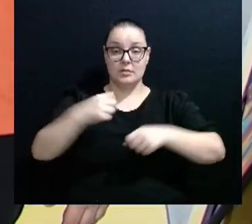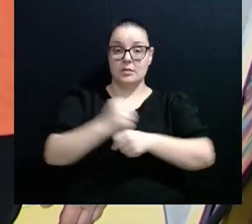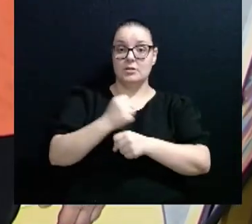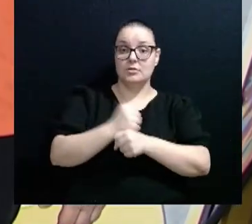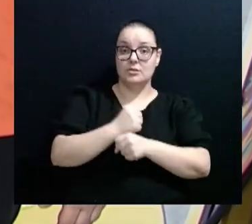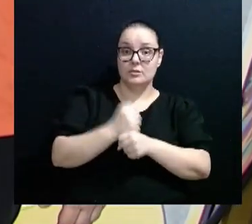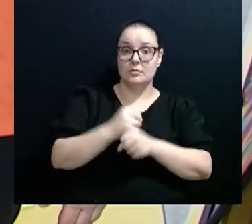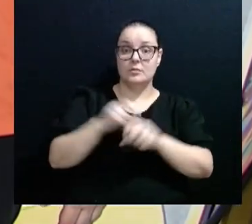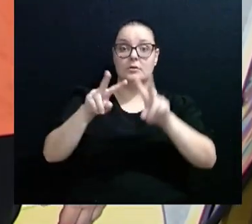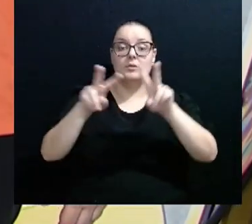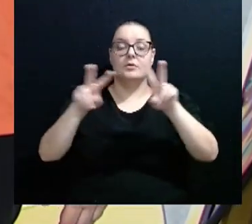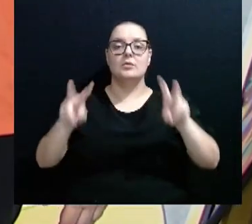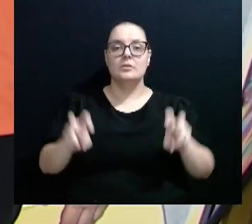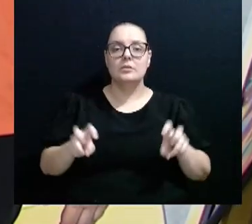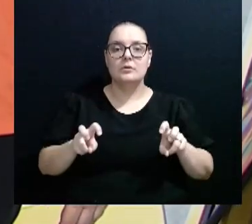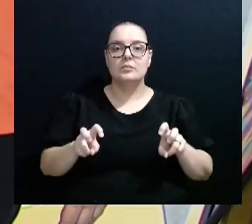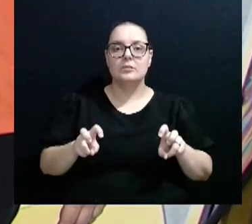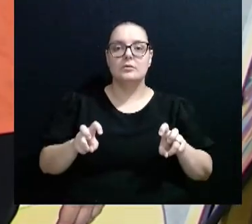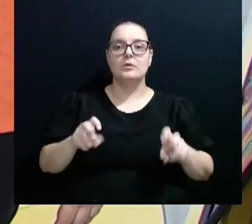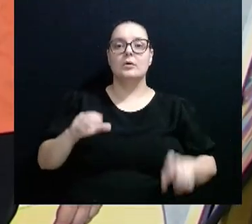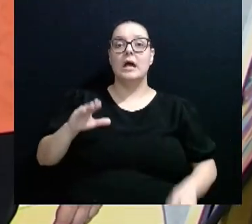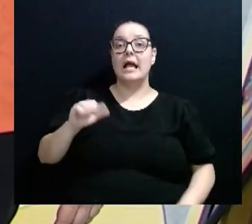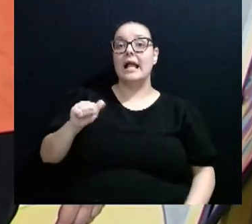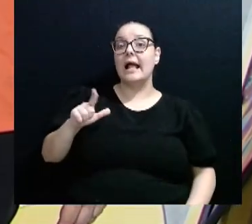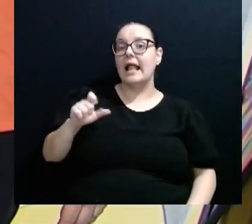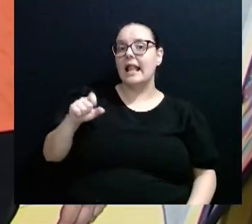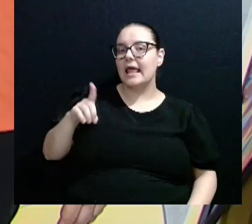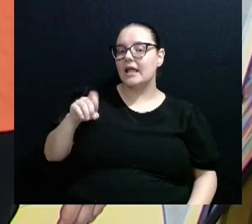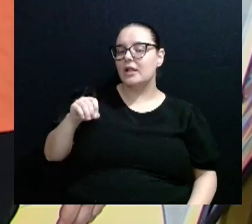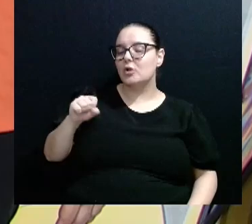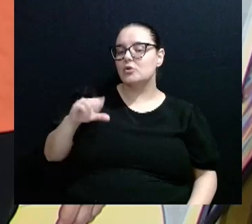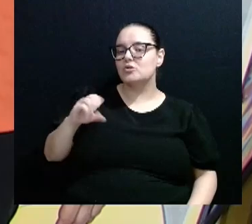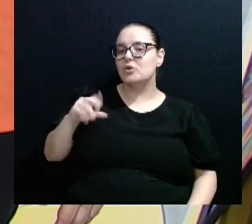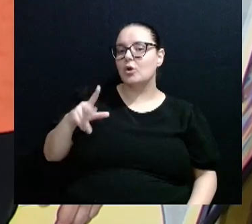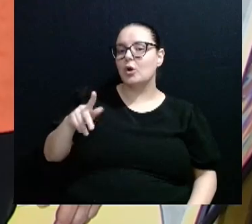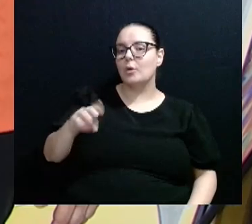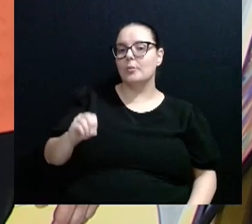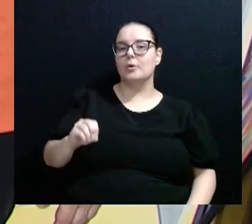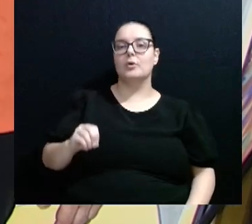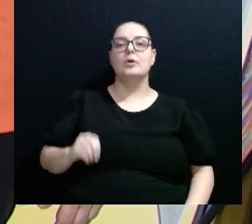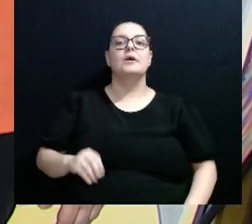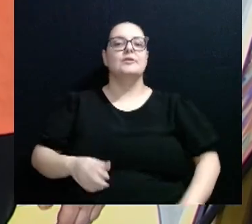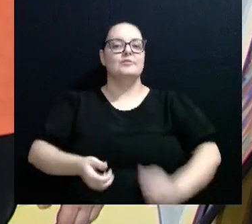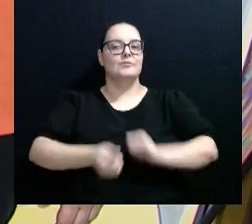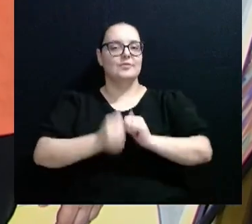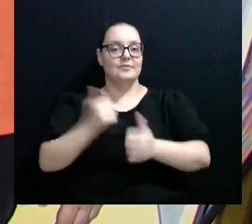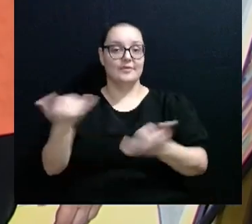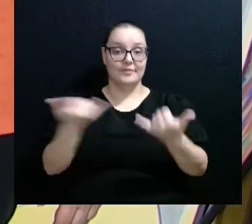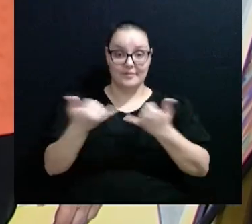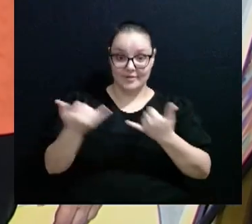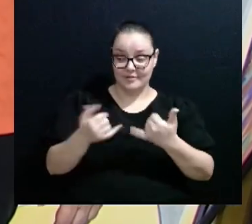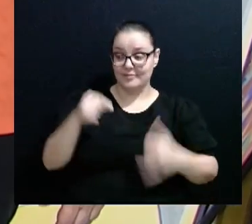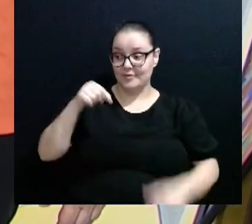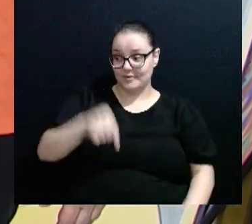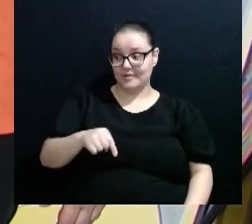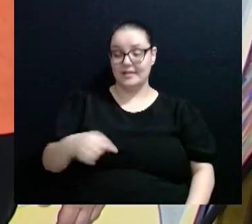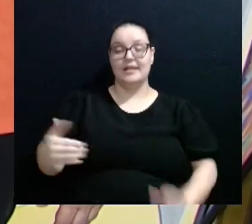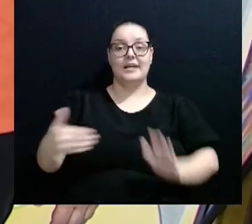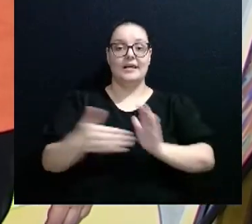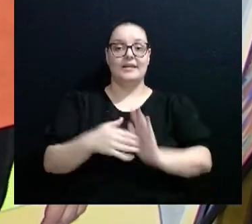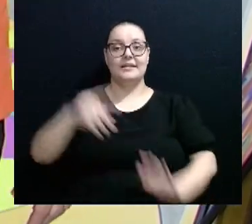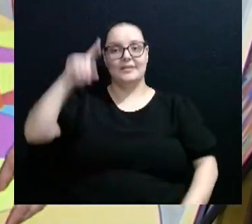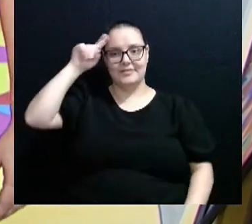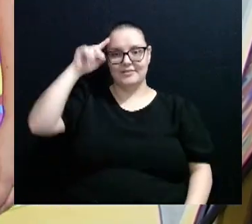chamado Caleidoscópio Esportivo. E ela que vai contar pra gente sobre isso, que vai até o dia 22 de